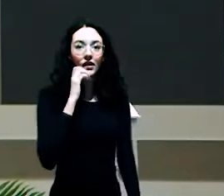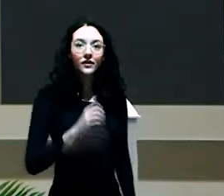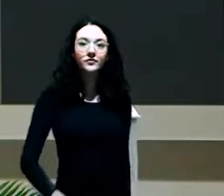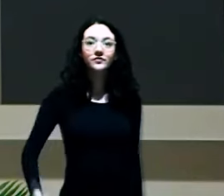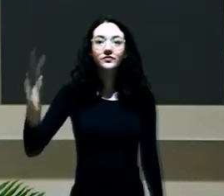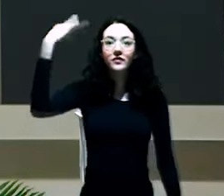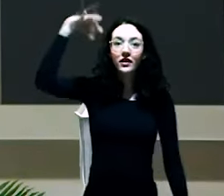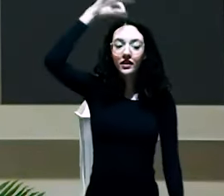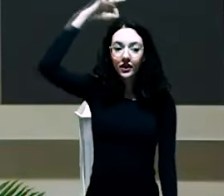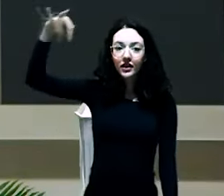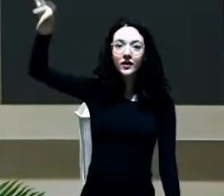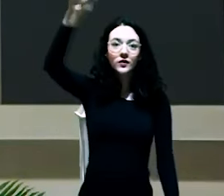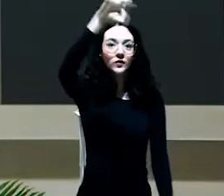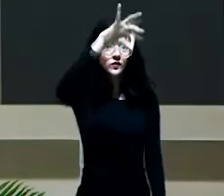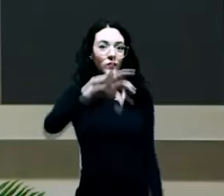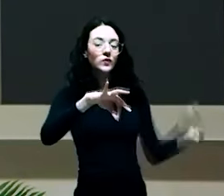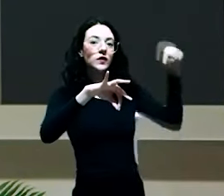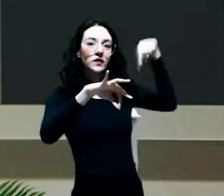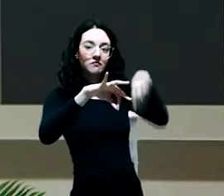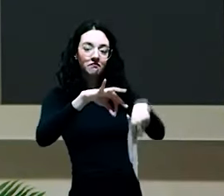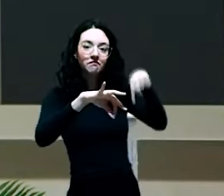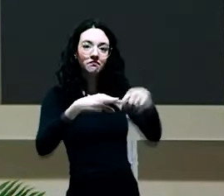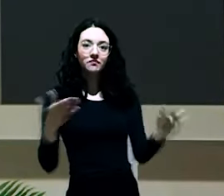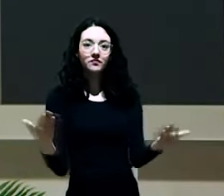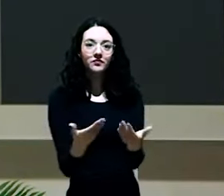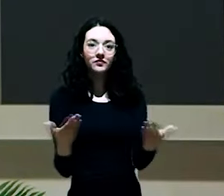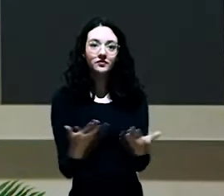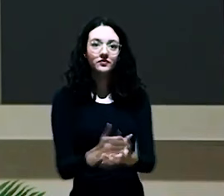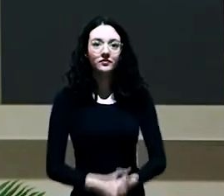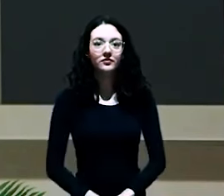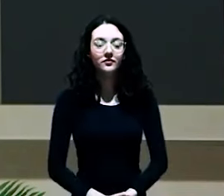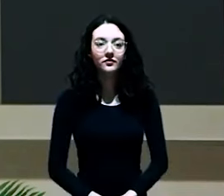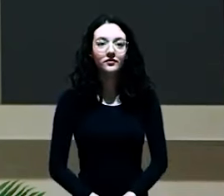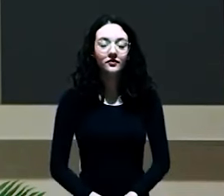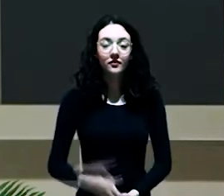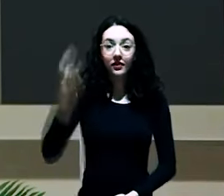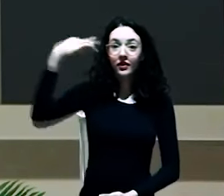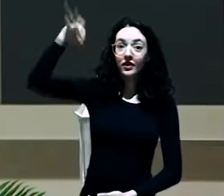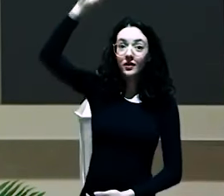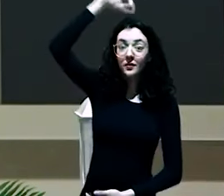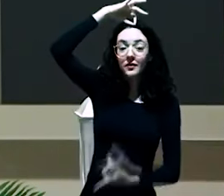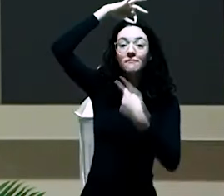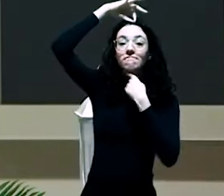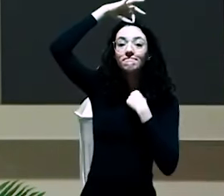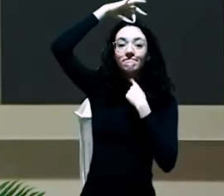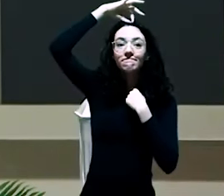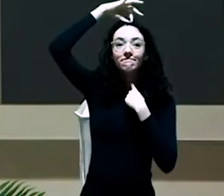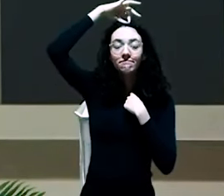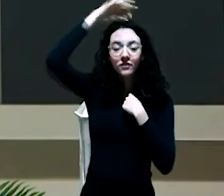Há um pedido do Espírito Santo. Ele quer ter uma maior identidade contigo. Ele